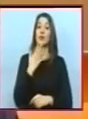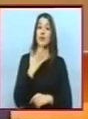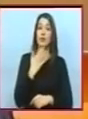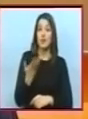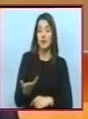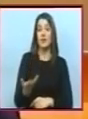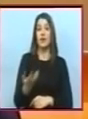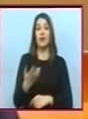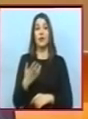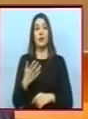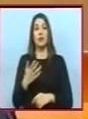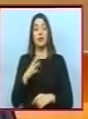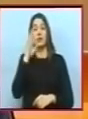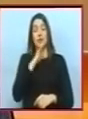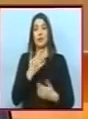a ideia com que deve ficar é de que, havendo